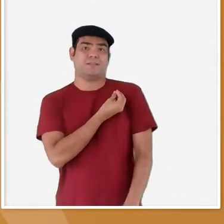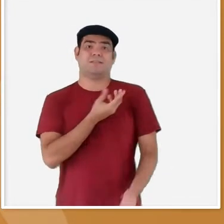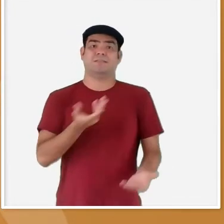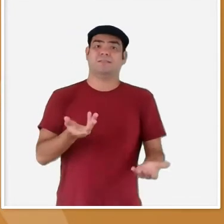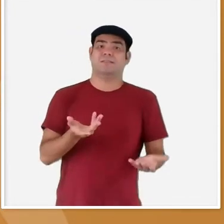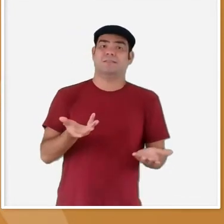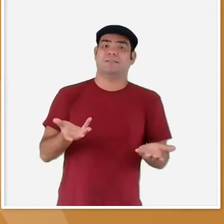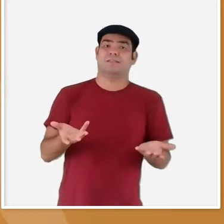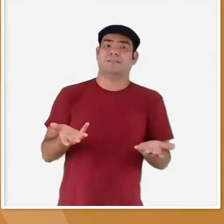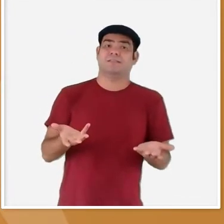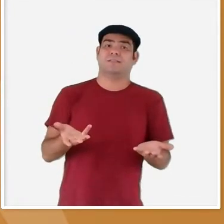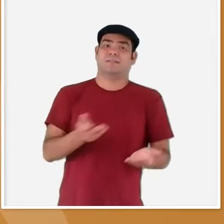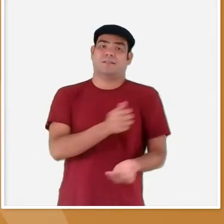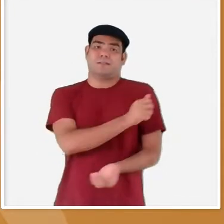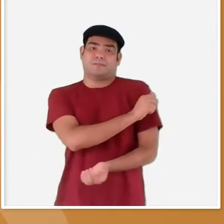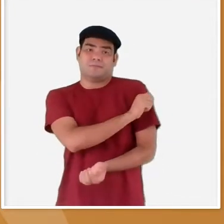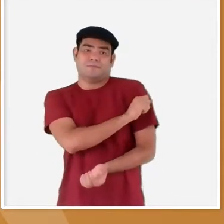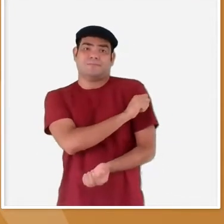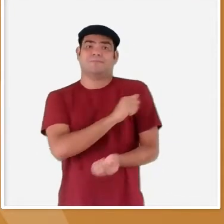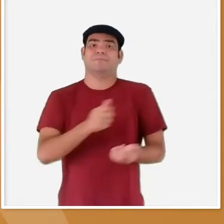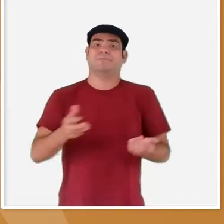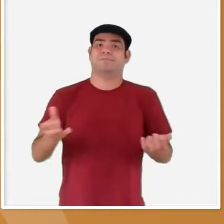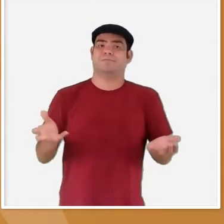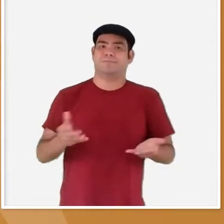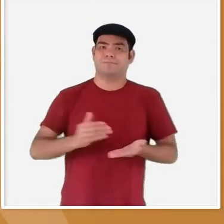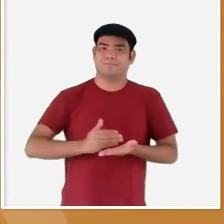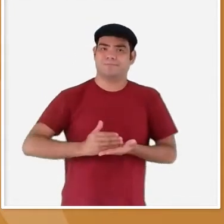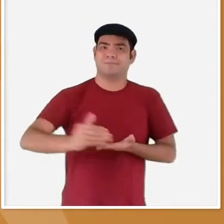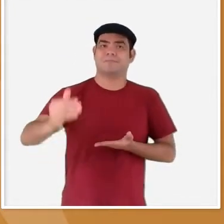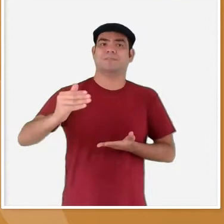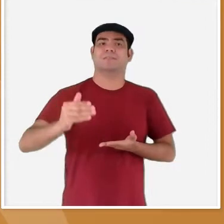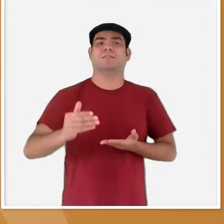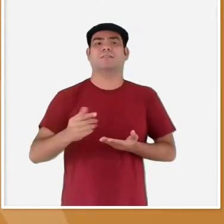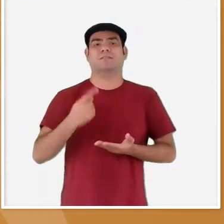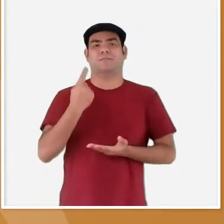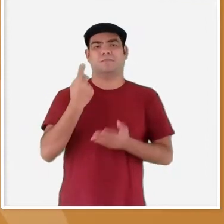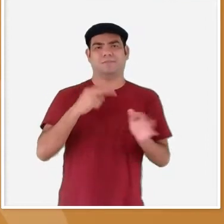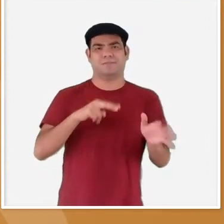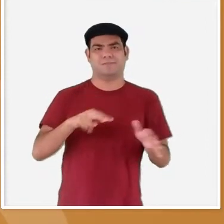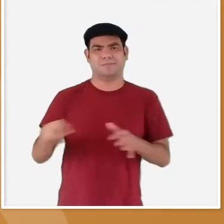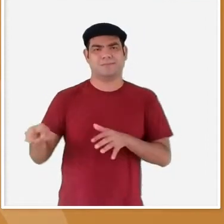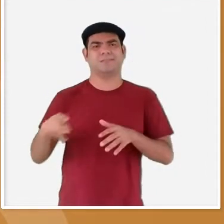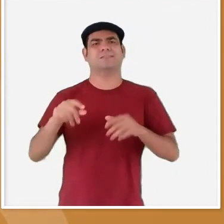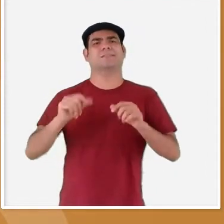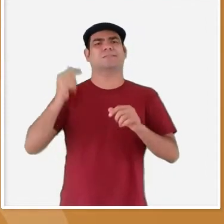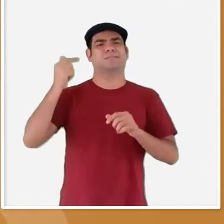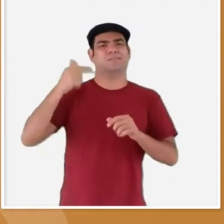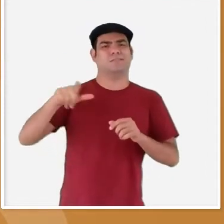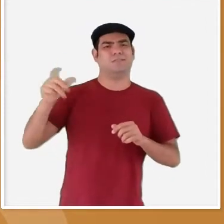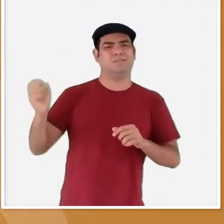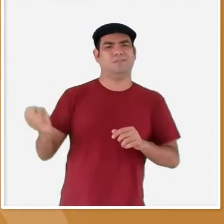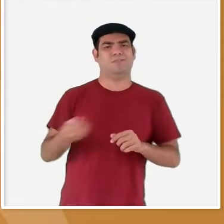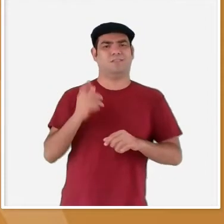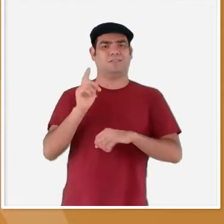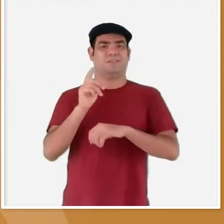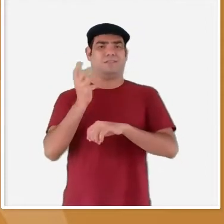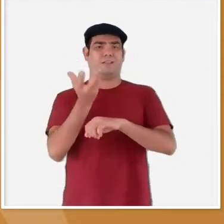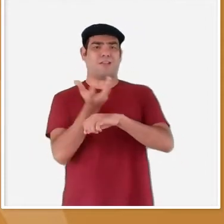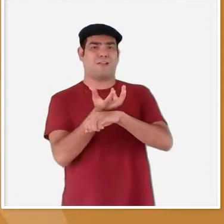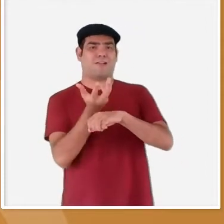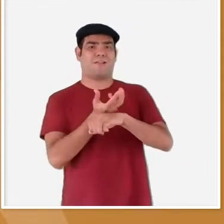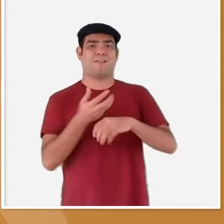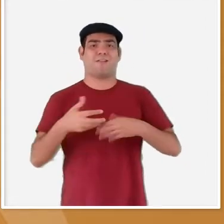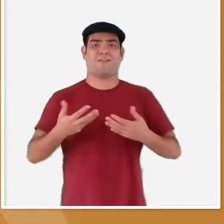na 11ª aula do nosso componente de Geografia. E hoje nós vamos aí avançar no